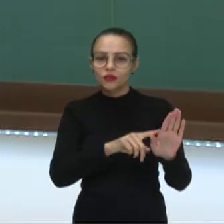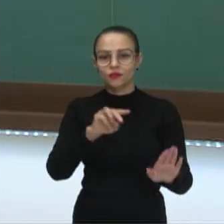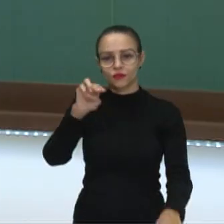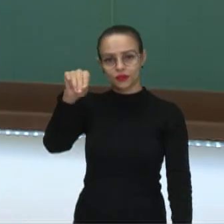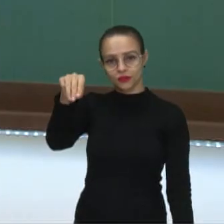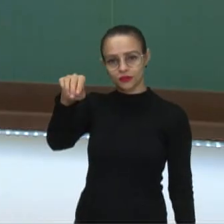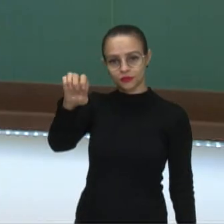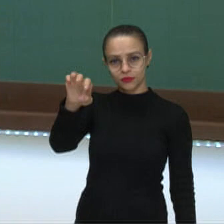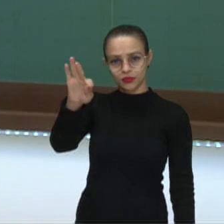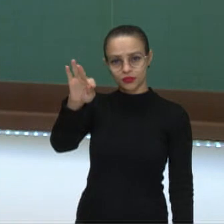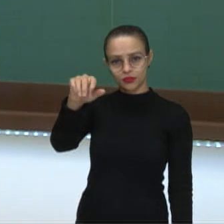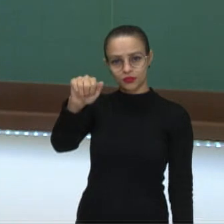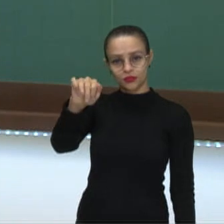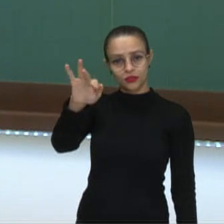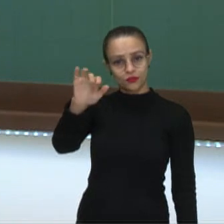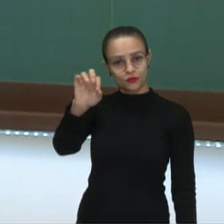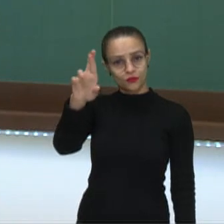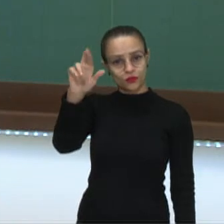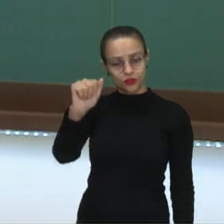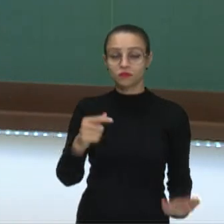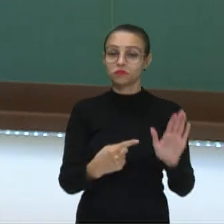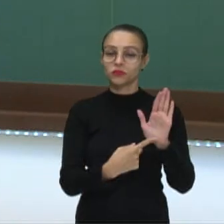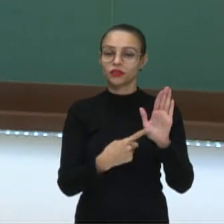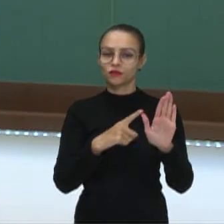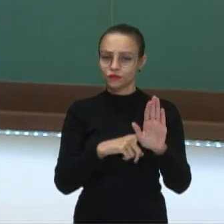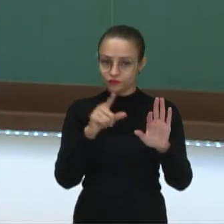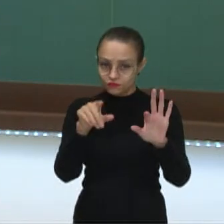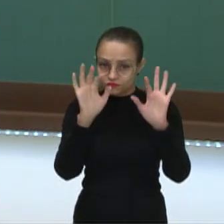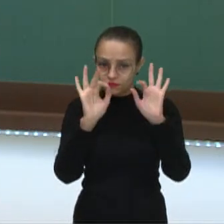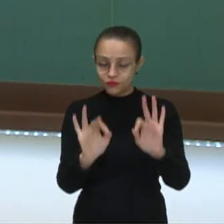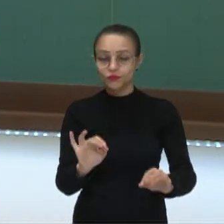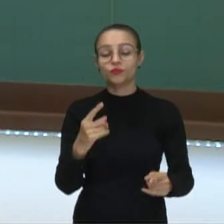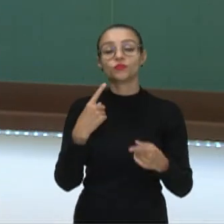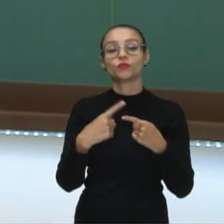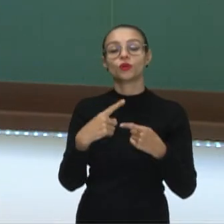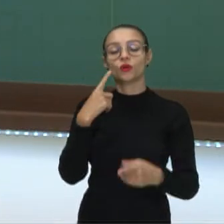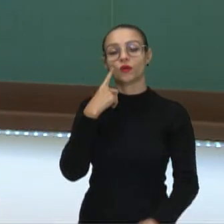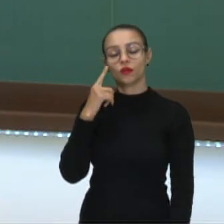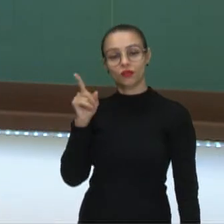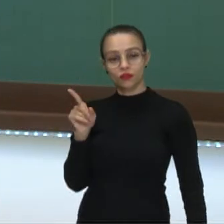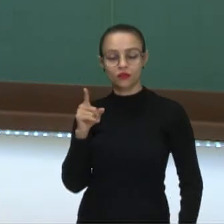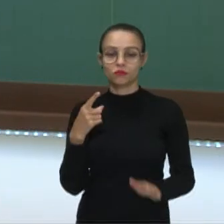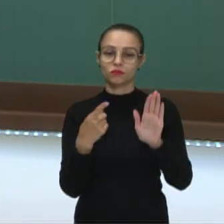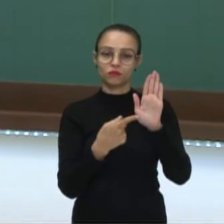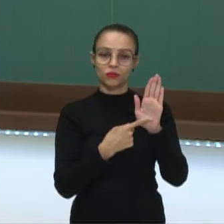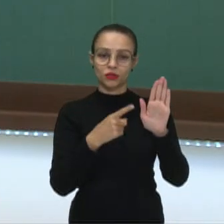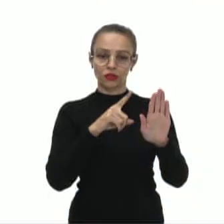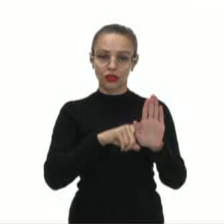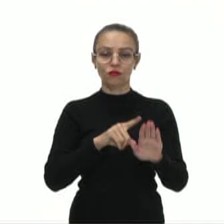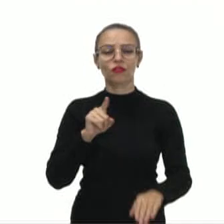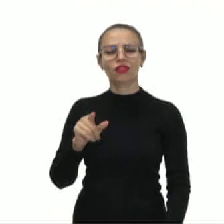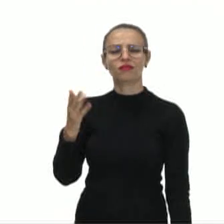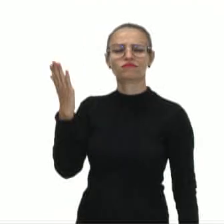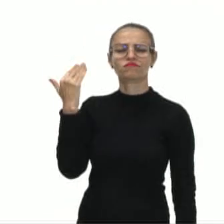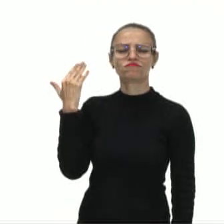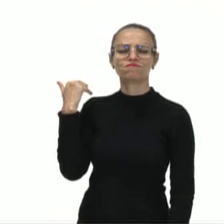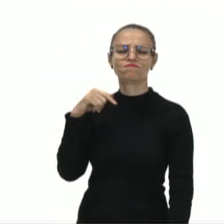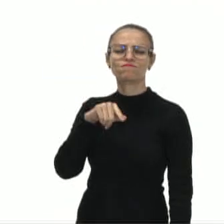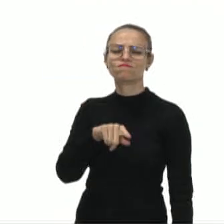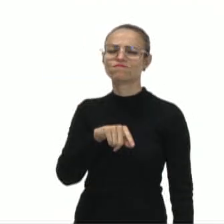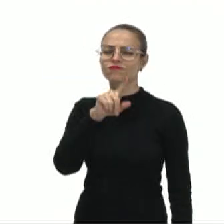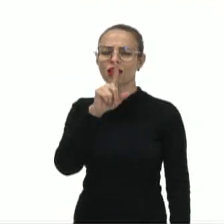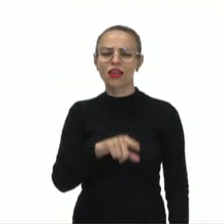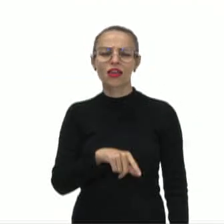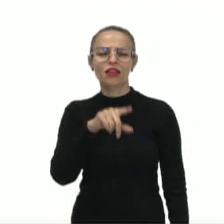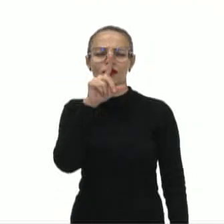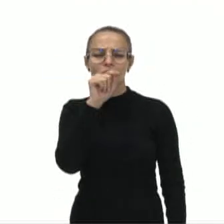que respondeu metáfora aí no seu caderno, acertou. Porque, ó, a metáfora é eras na vida pomba predileta.